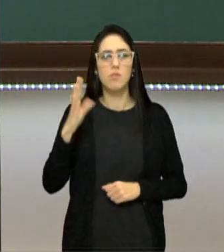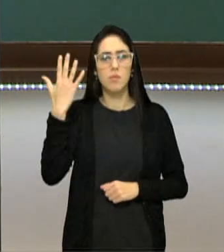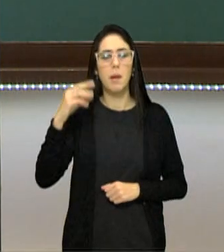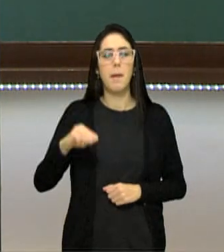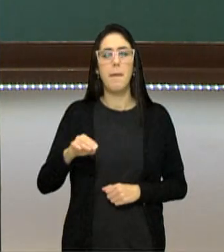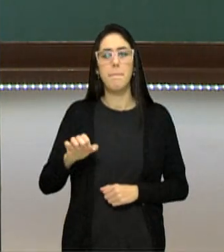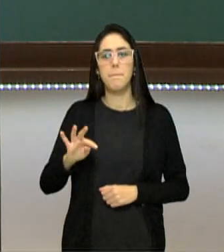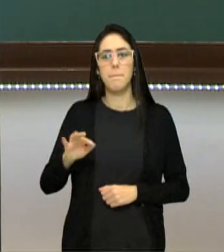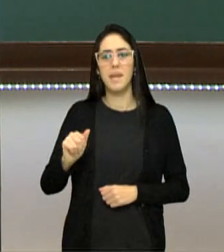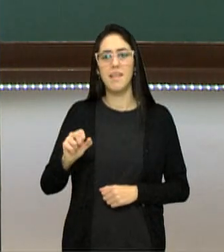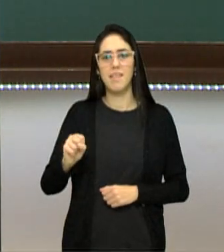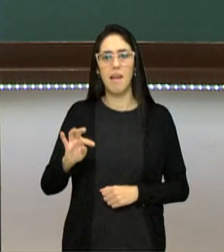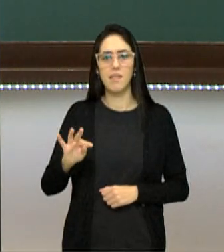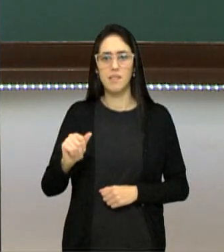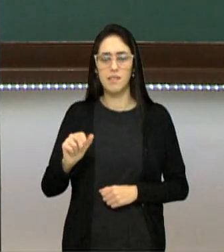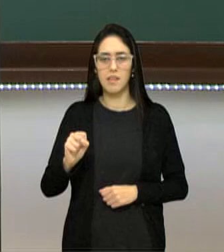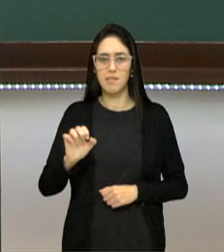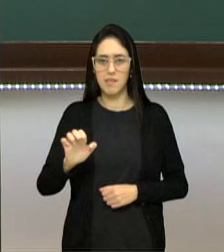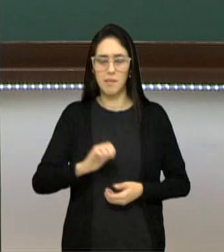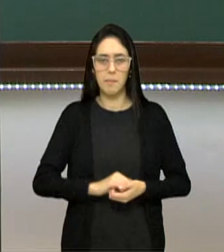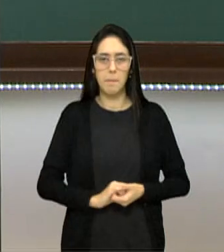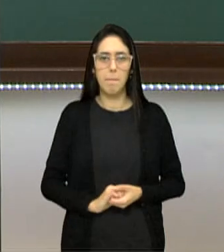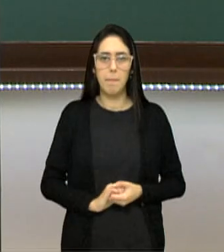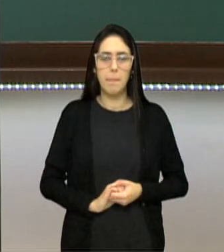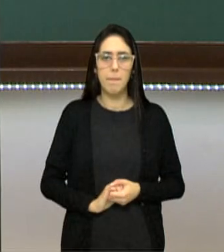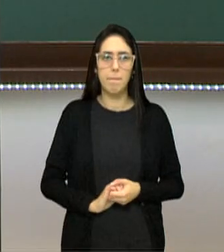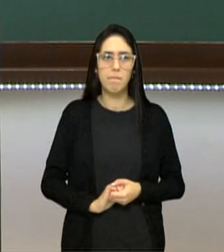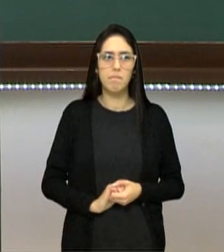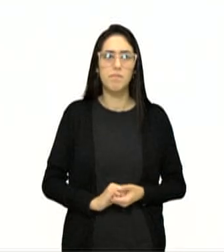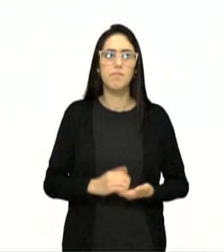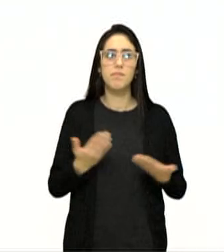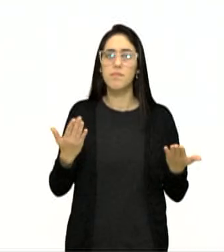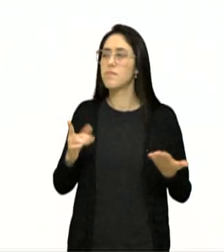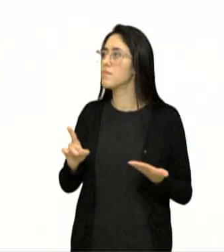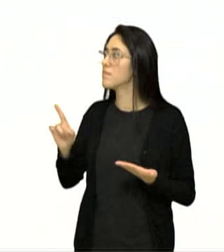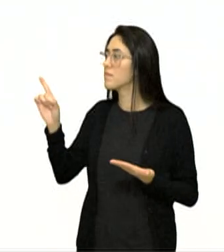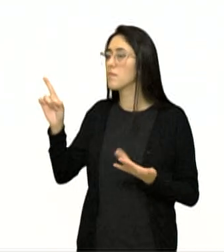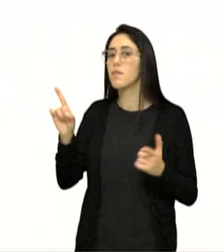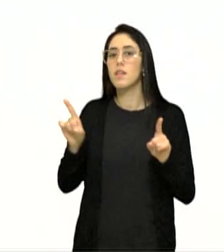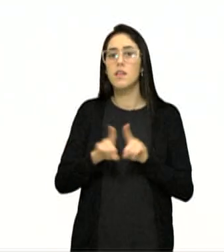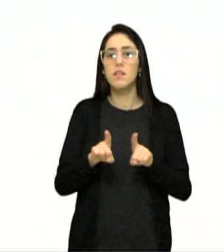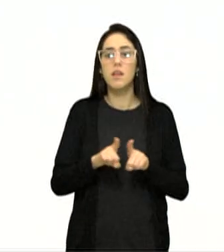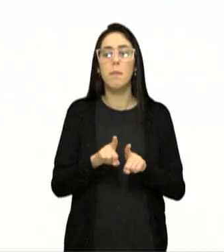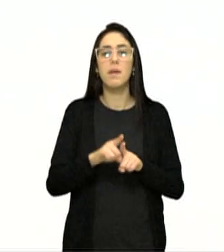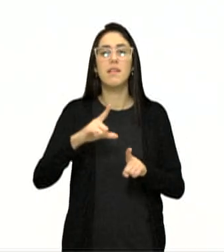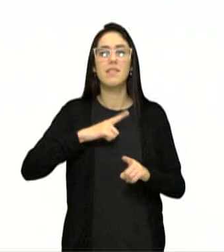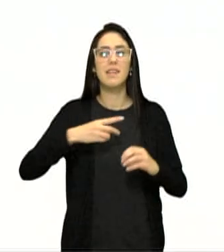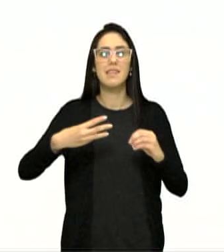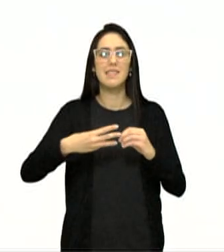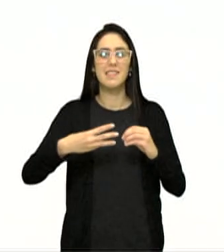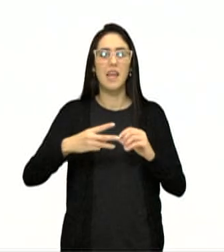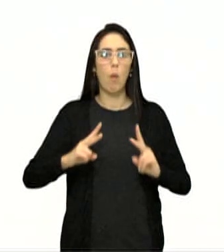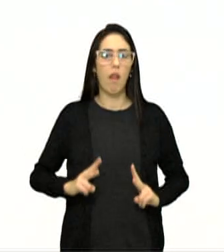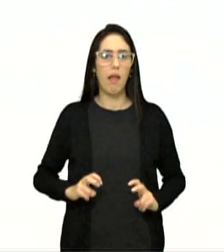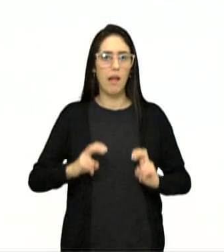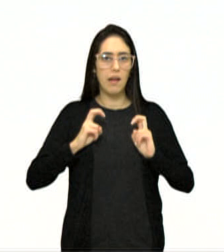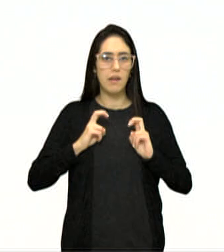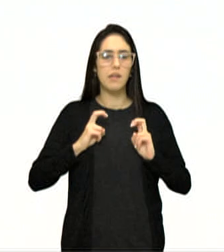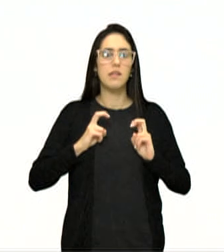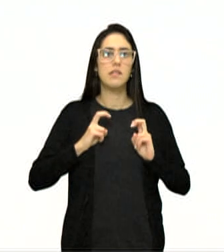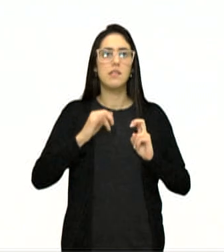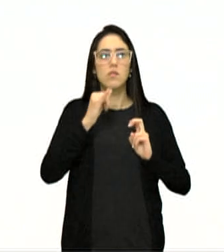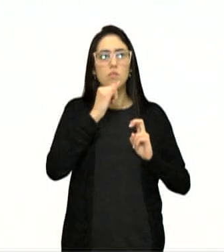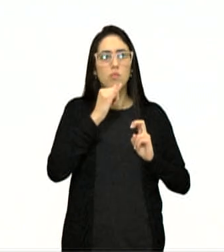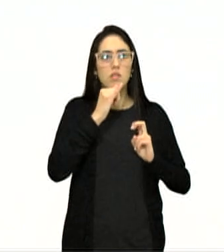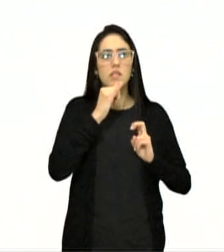metástase, ok? E assim, no meio de cultura, se a gente colocar, por exemplo, células cancerosas, né, no meio de cultura